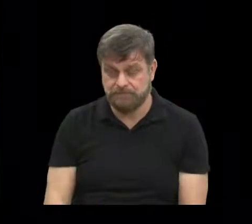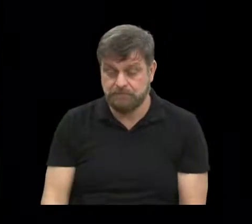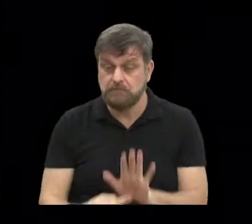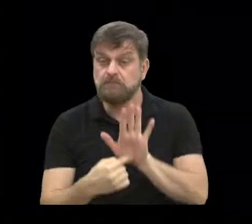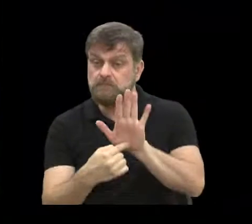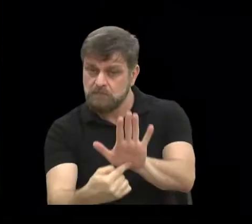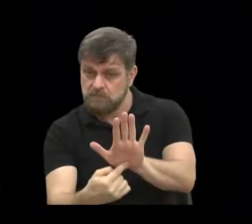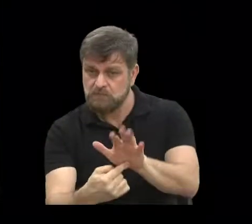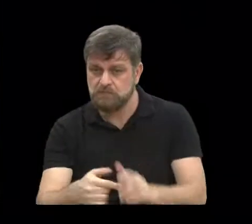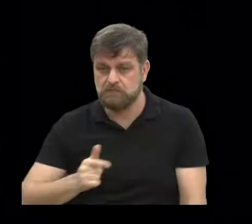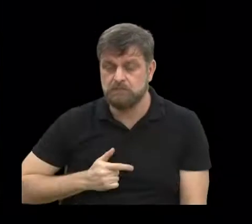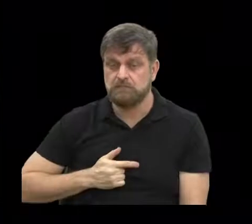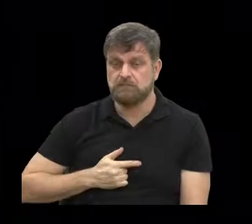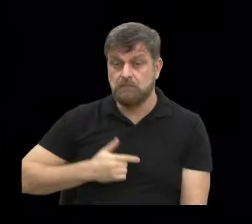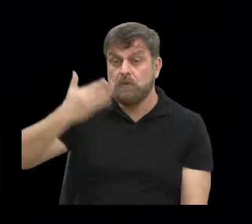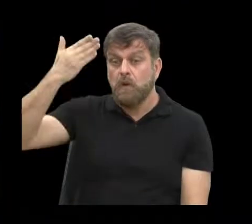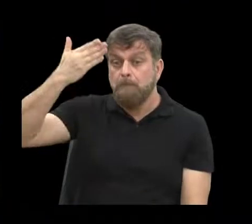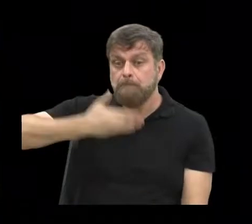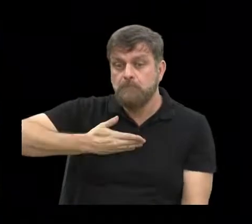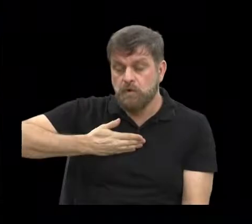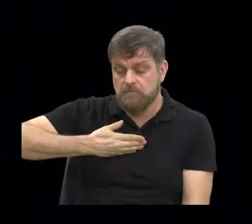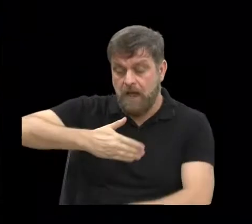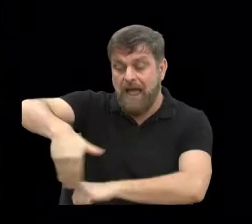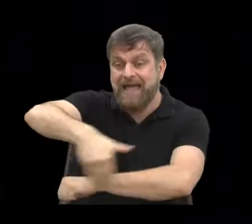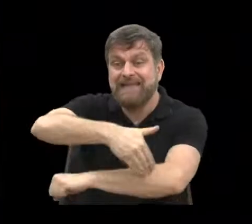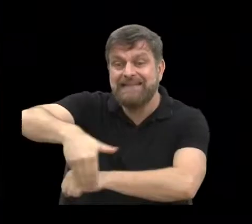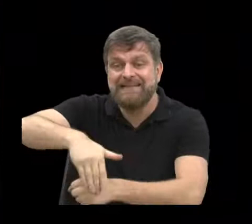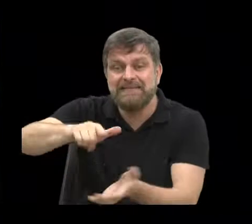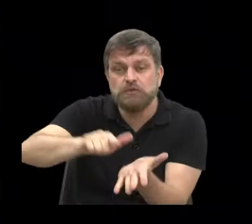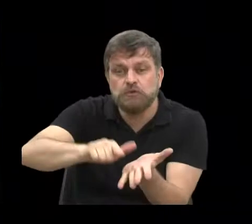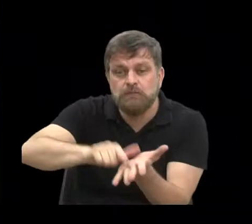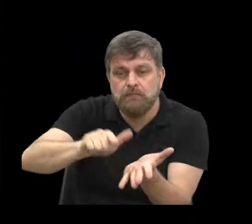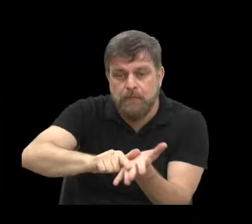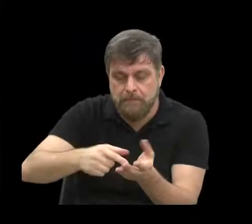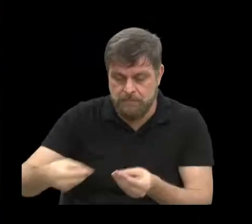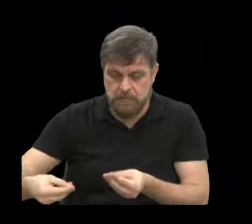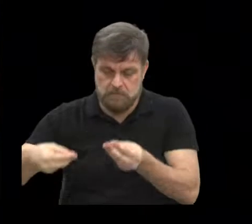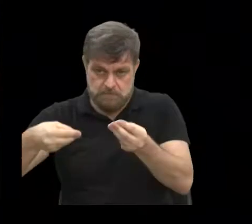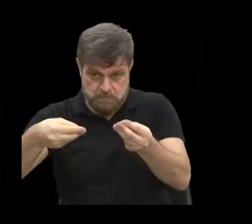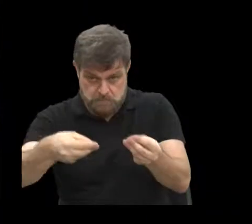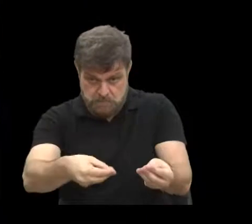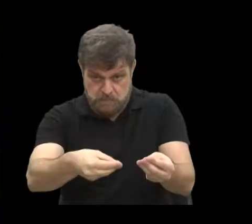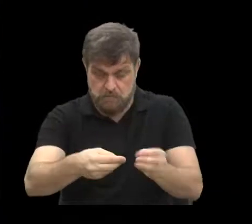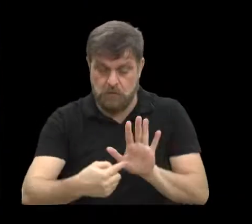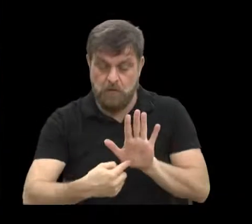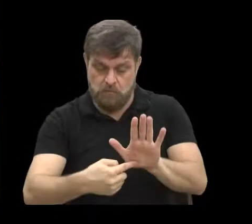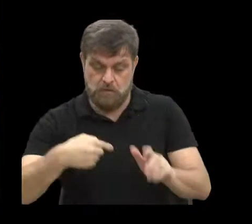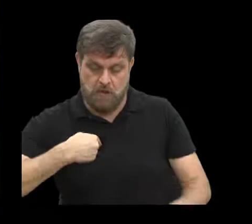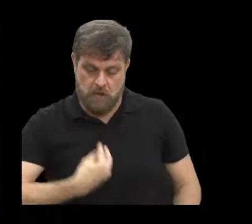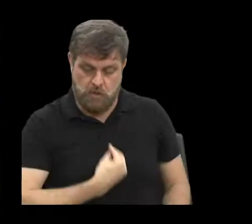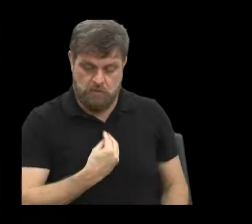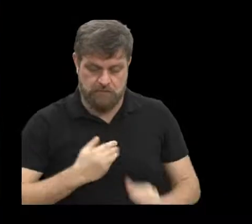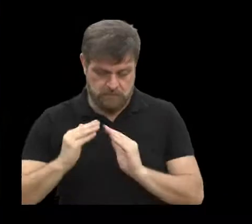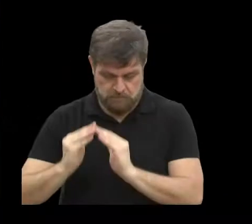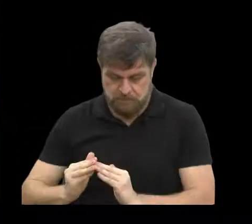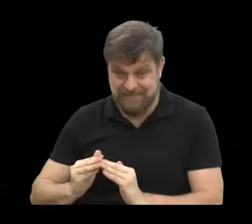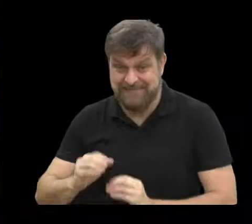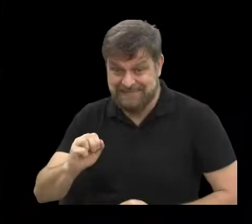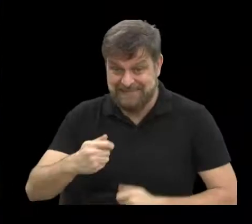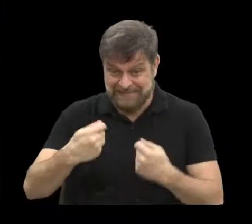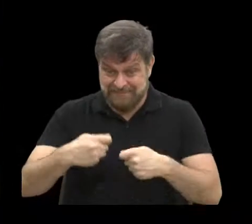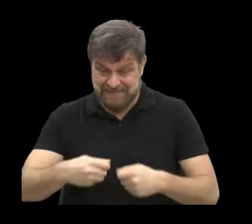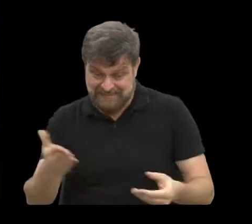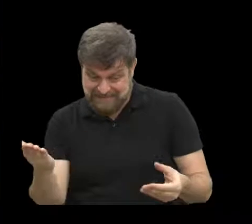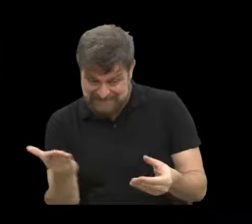apresentar? O comprovante de endereço na hora do requerimento. Se for depender da ação civil